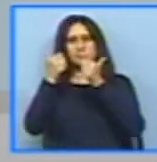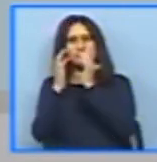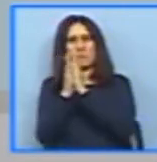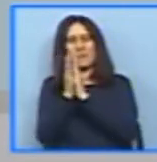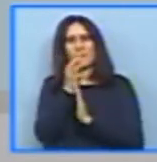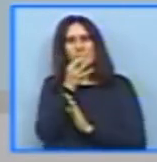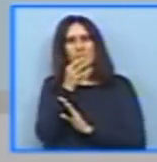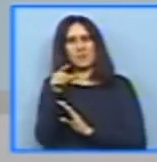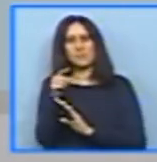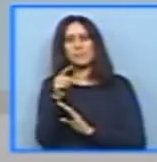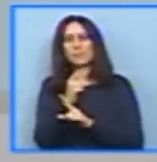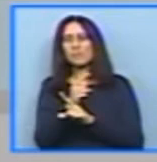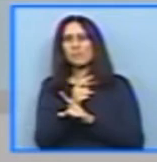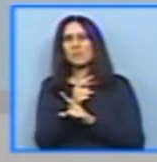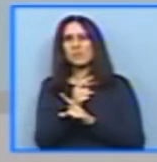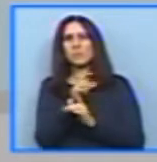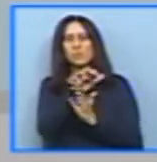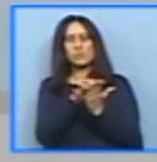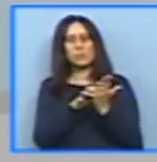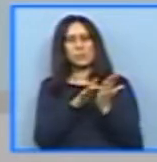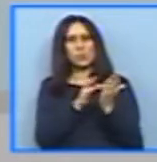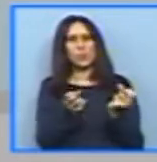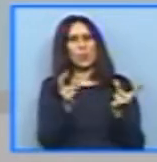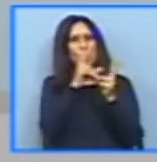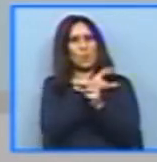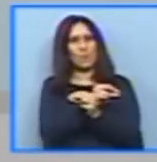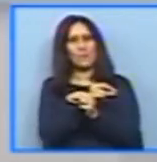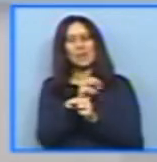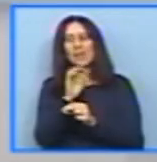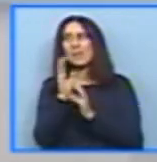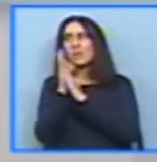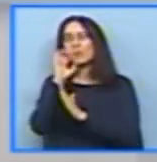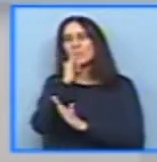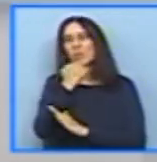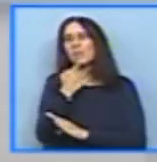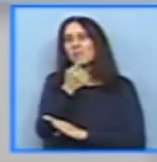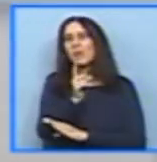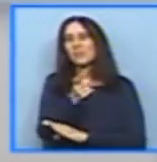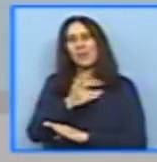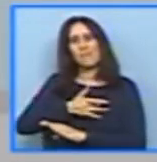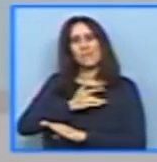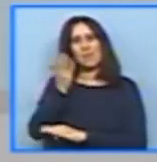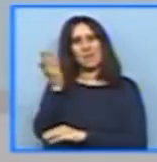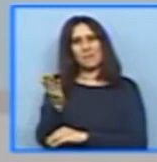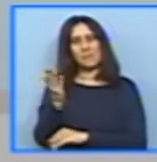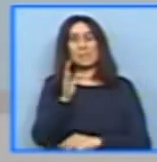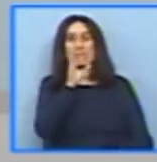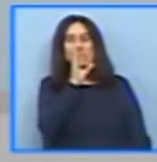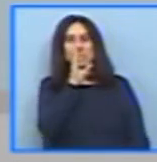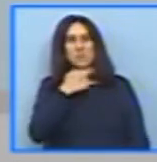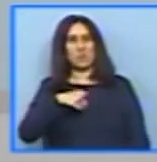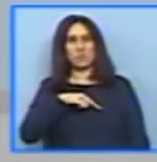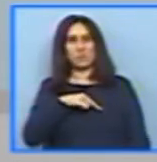por aquilo que o Novo Testamento introduz no mistério de Deus, que ele é amor. Se nós não